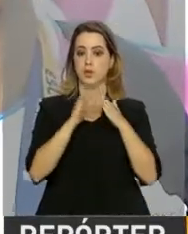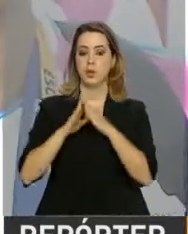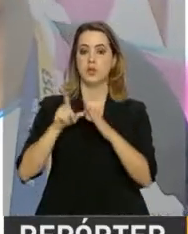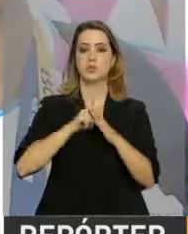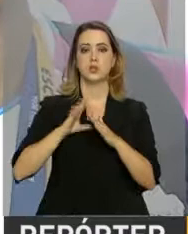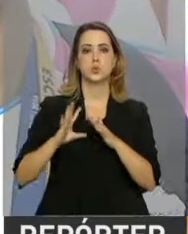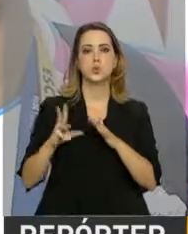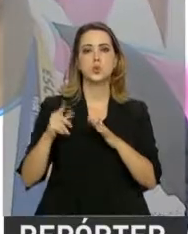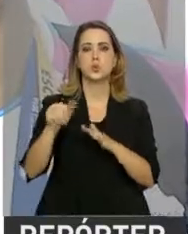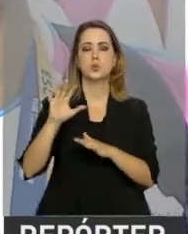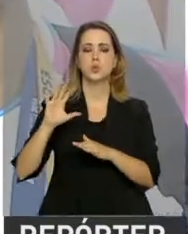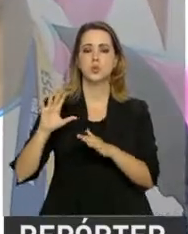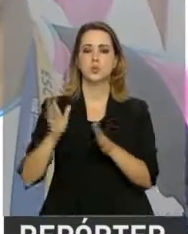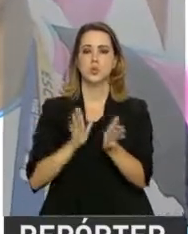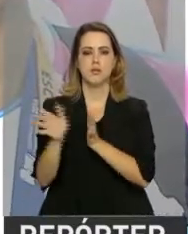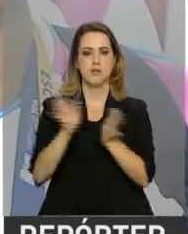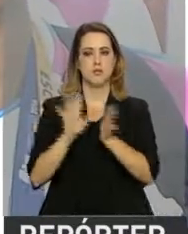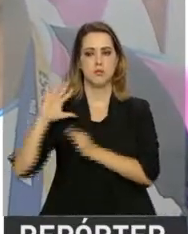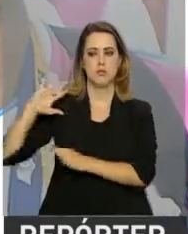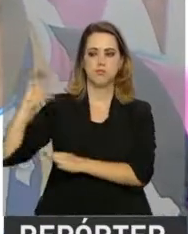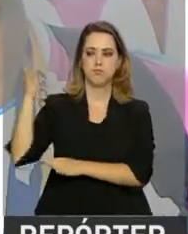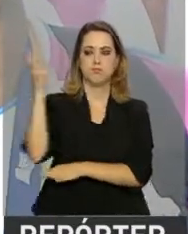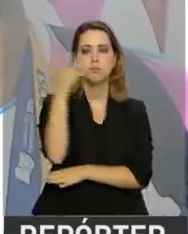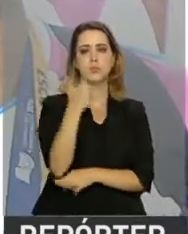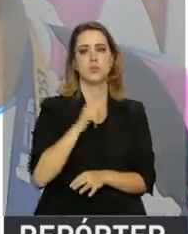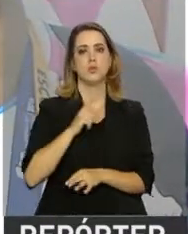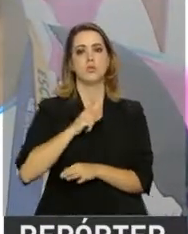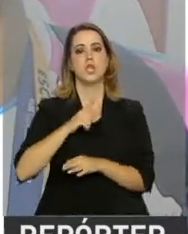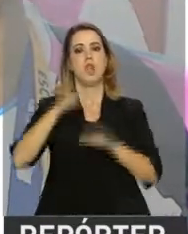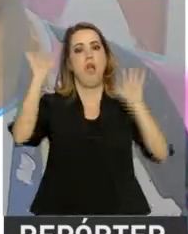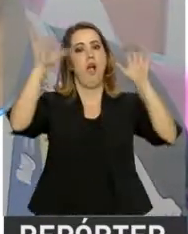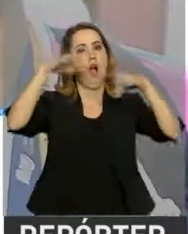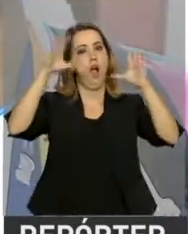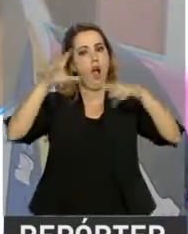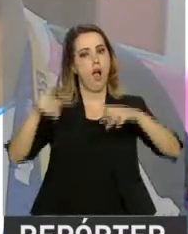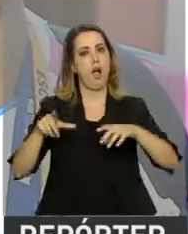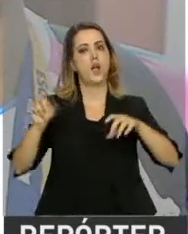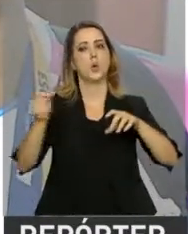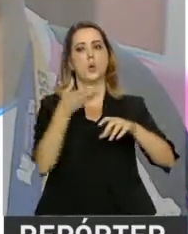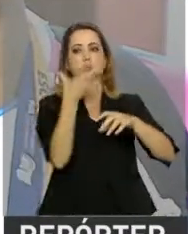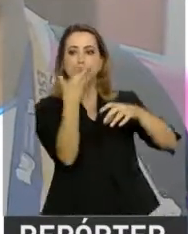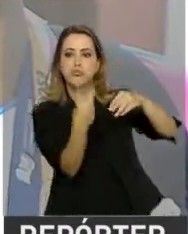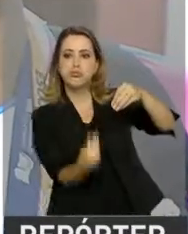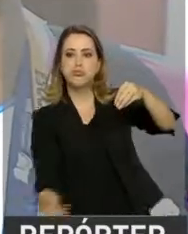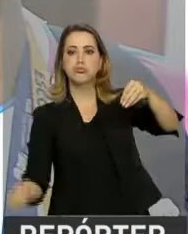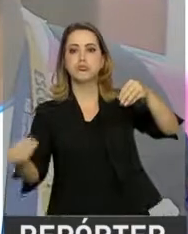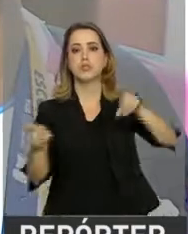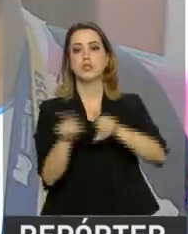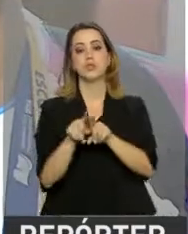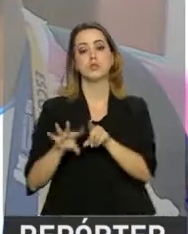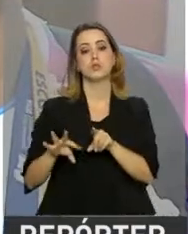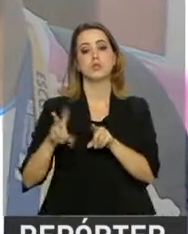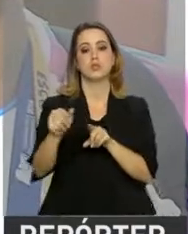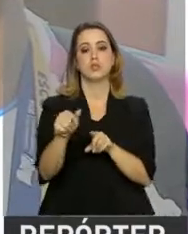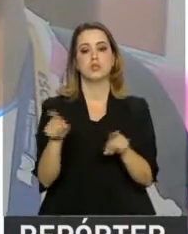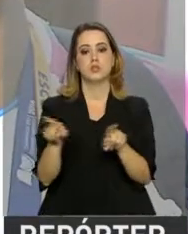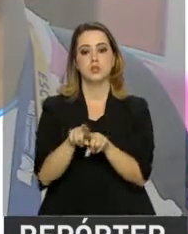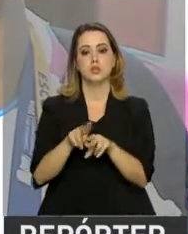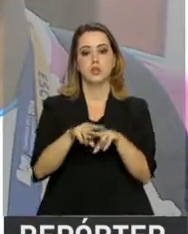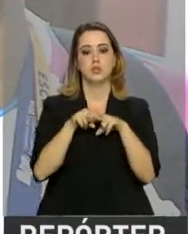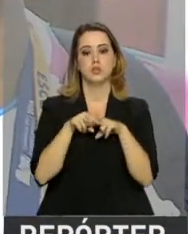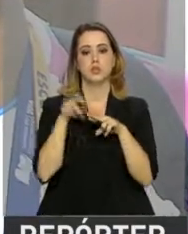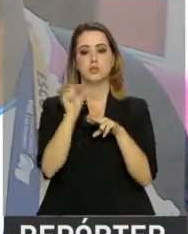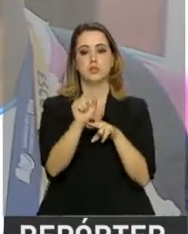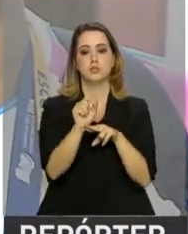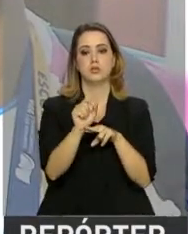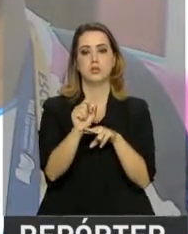ambiental mas a casa tem um aproveitamento de água de chuva tanto o formato do telhado também é composto pela por essa